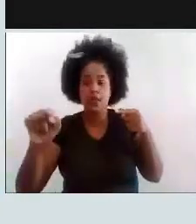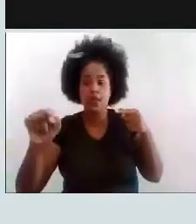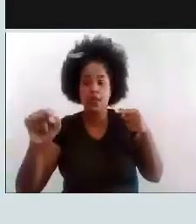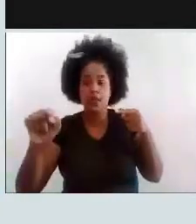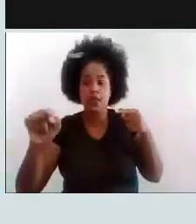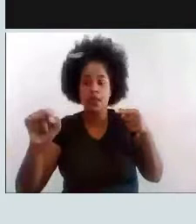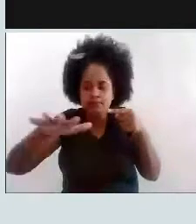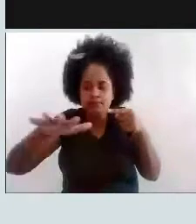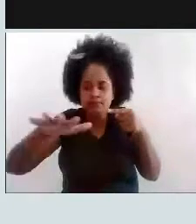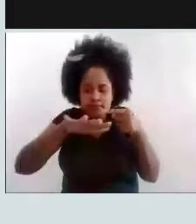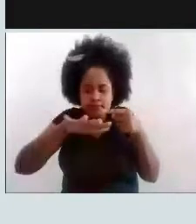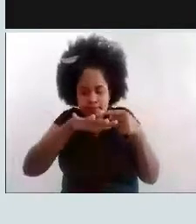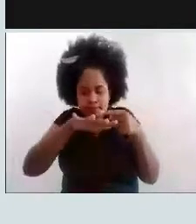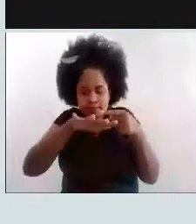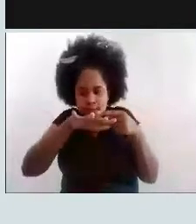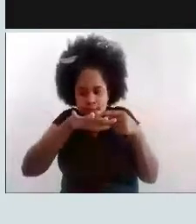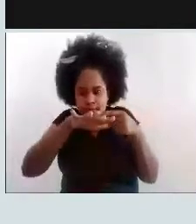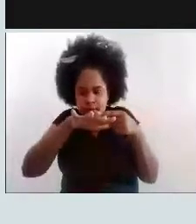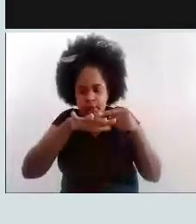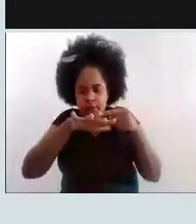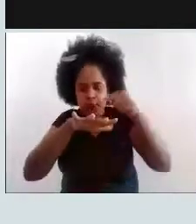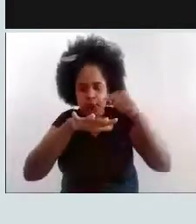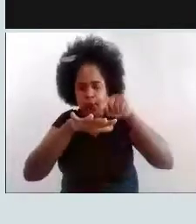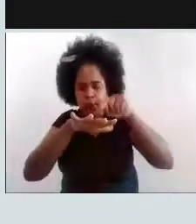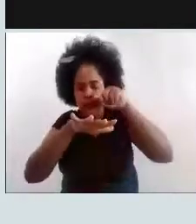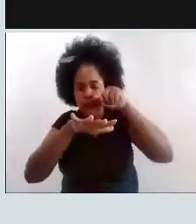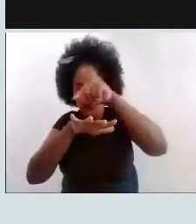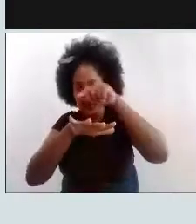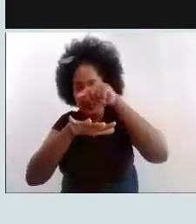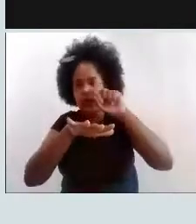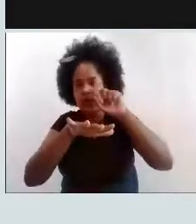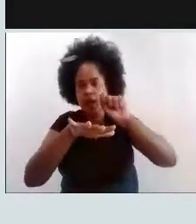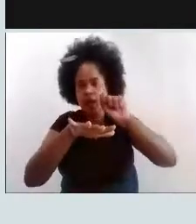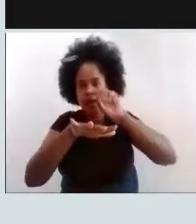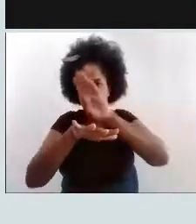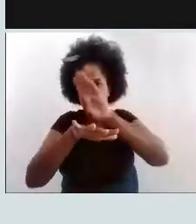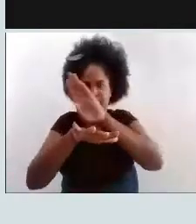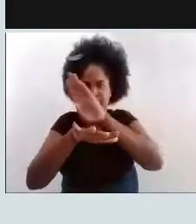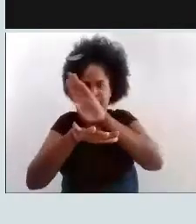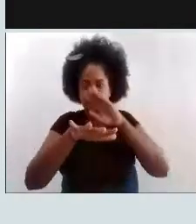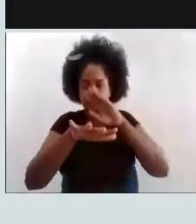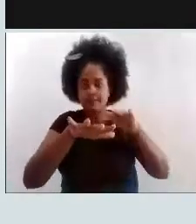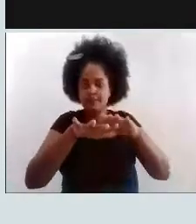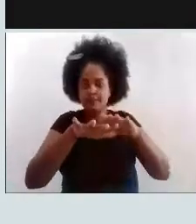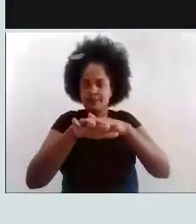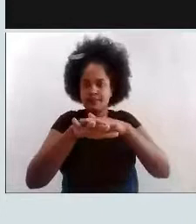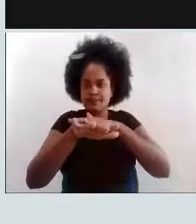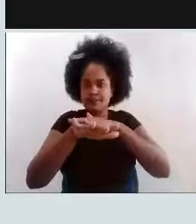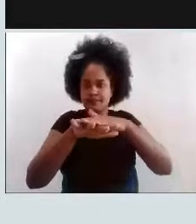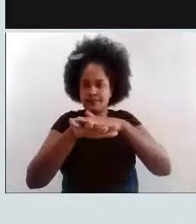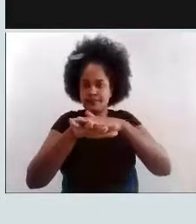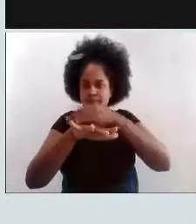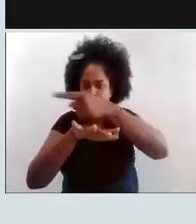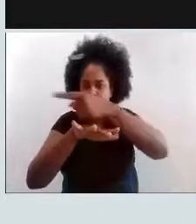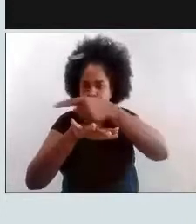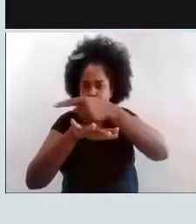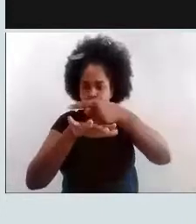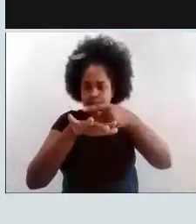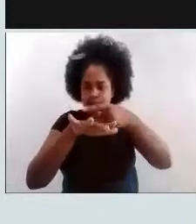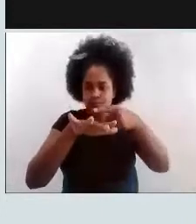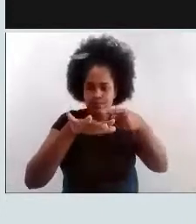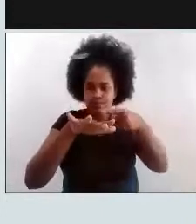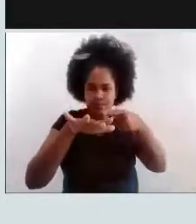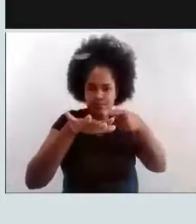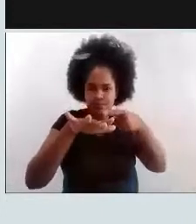tem dois pontos, o ponto A e o ponto B. E se essa reta